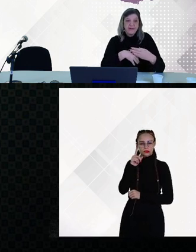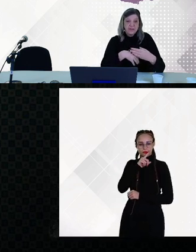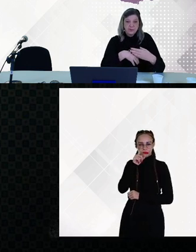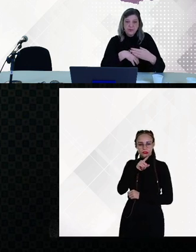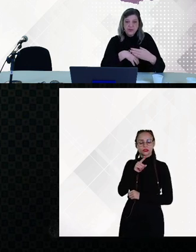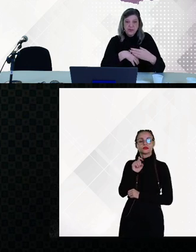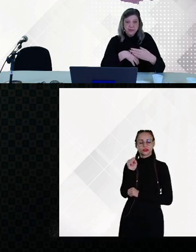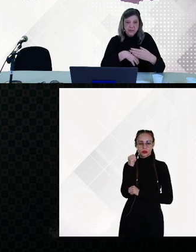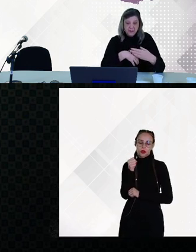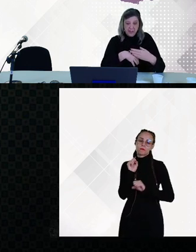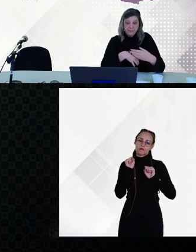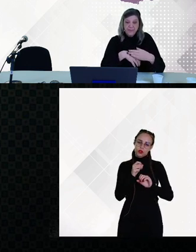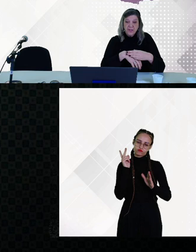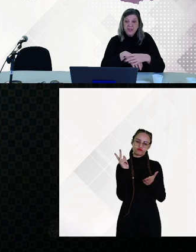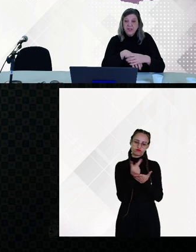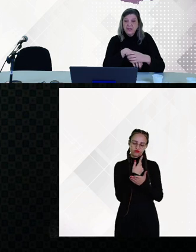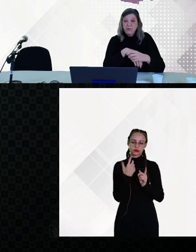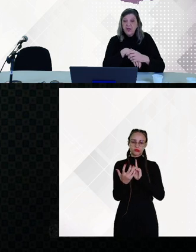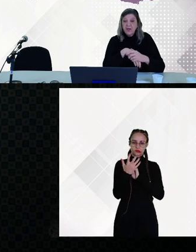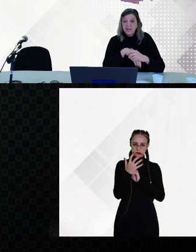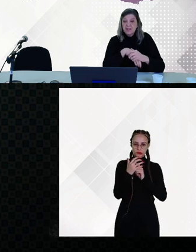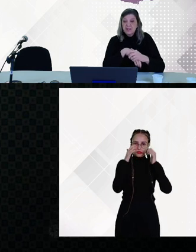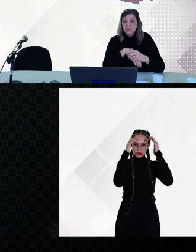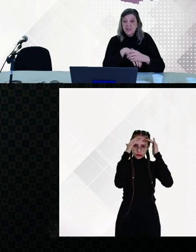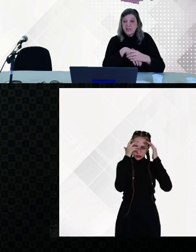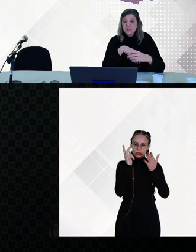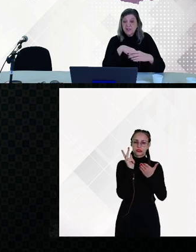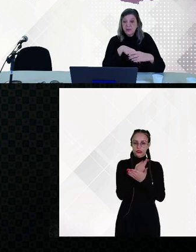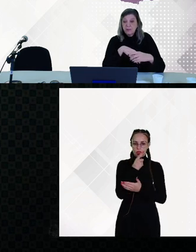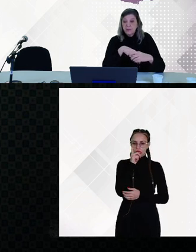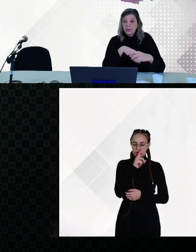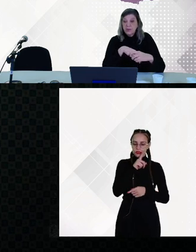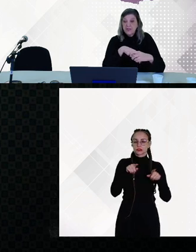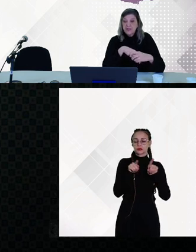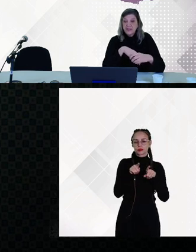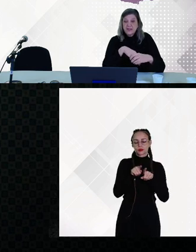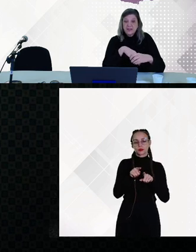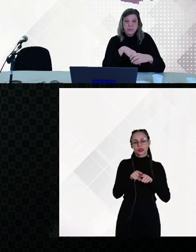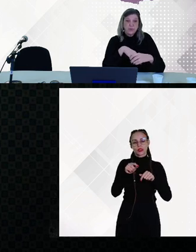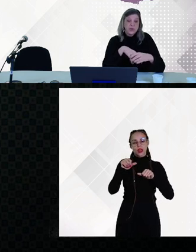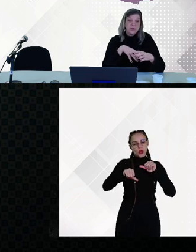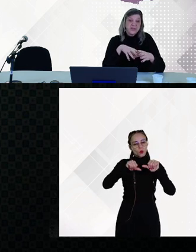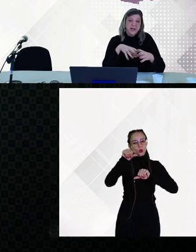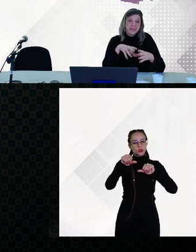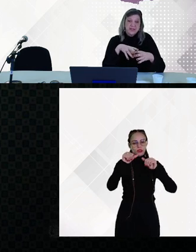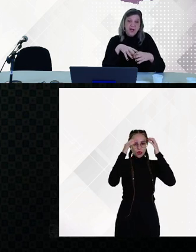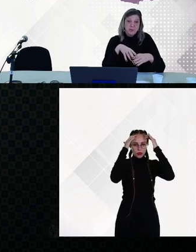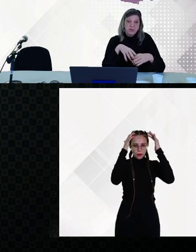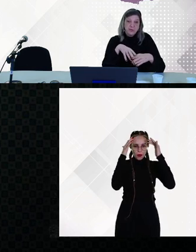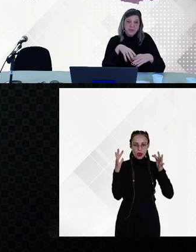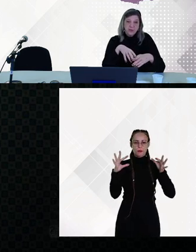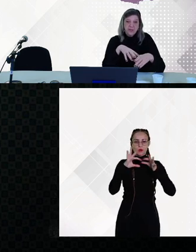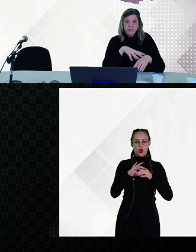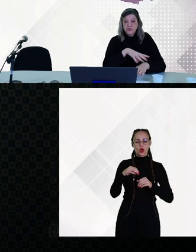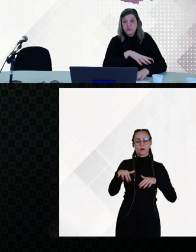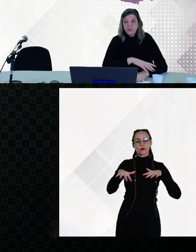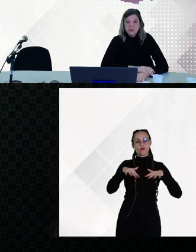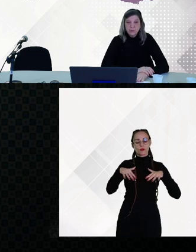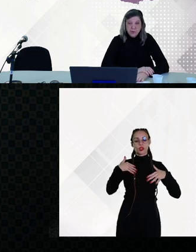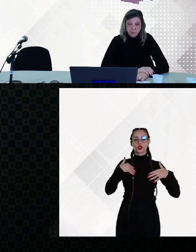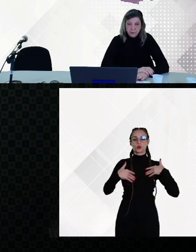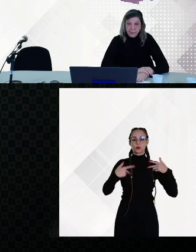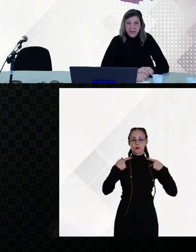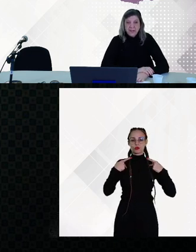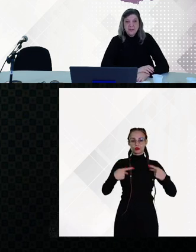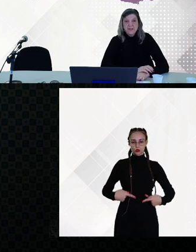existir déficits cognitivos, tá? Então, as alterações neuromotoras, elas estão muito ligadas ao movimento e à postura